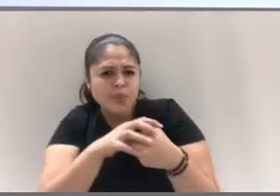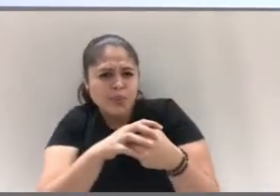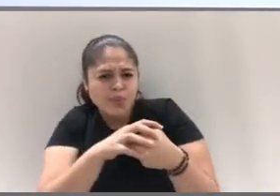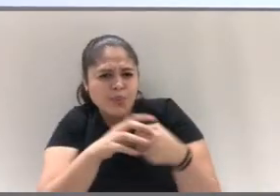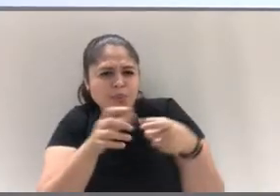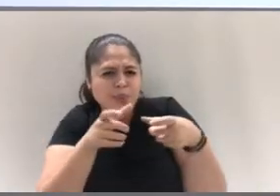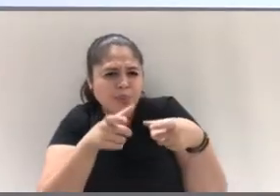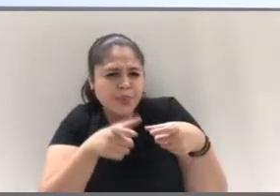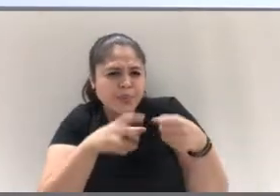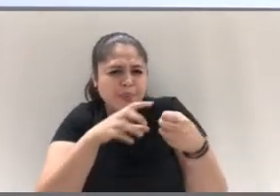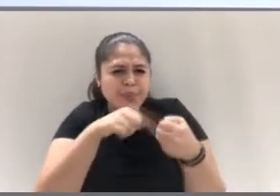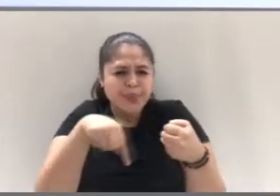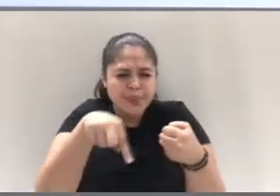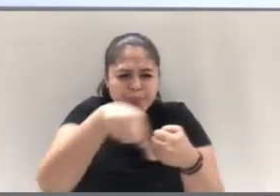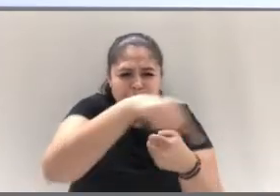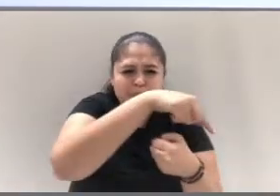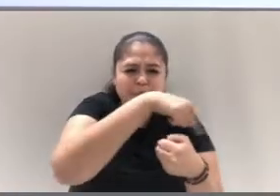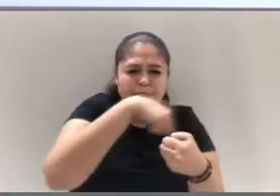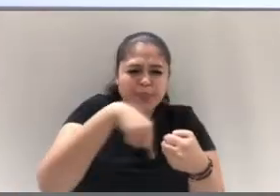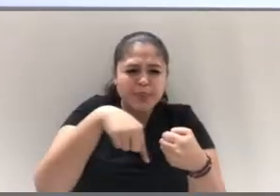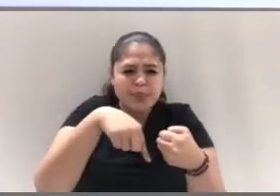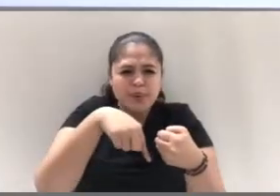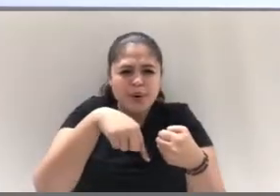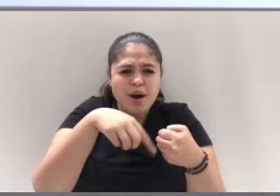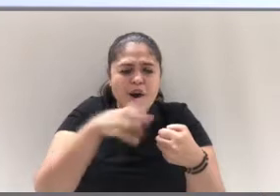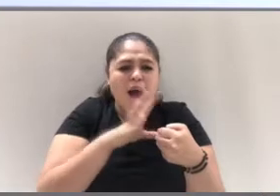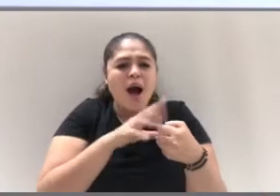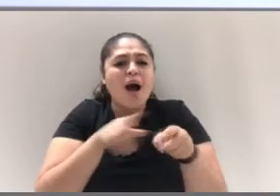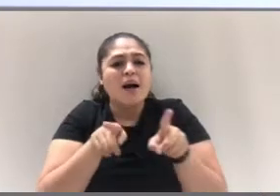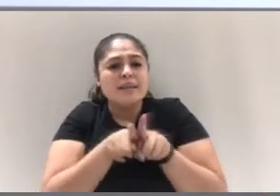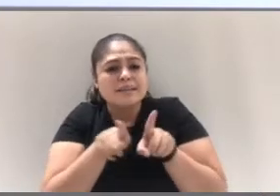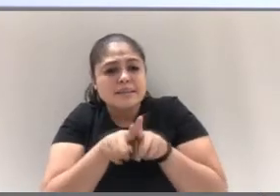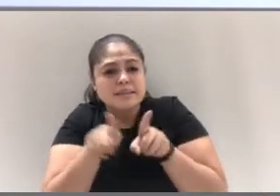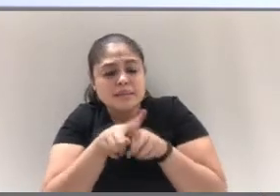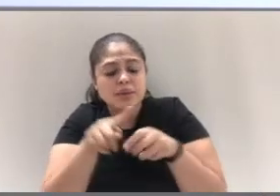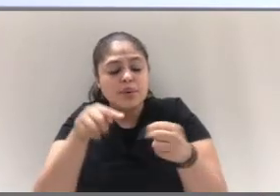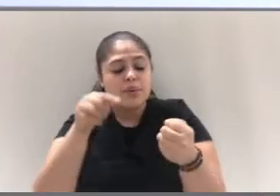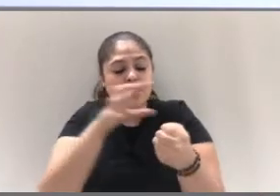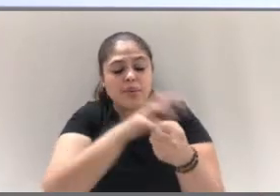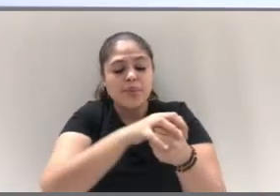centro invisível e ao mesmo tempo giravam em torno da Terra.